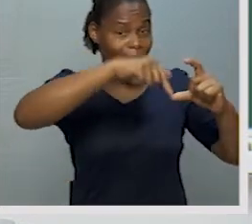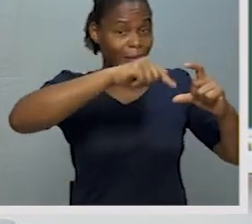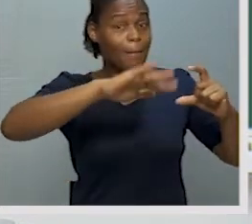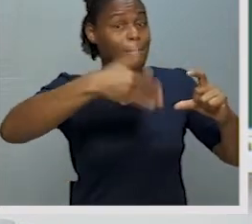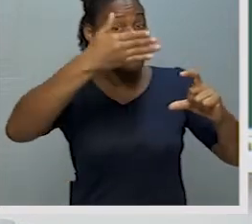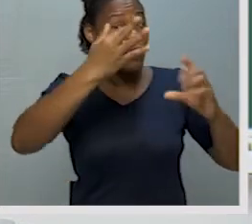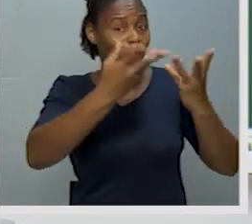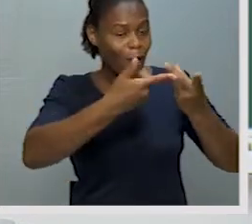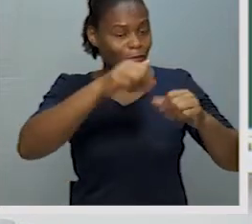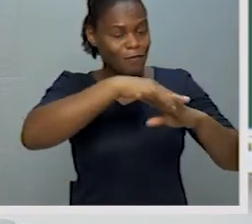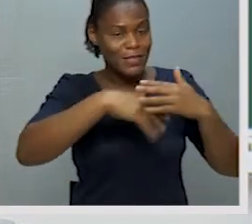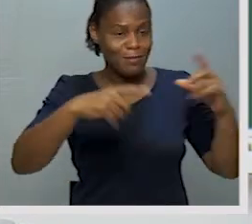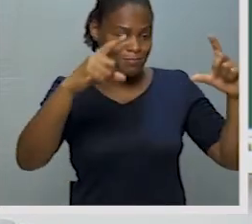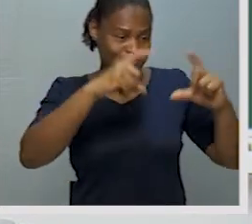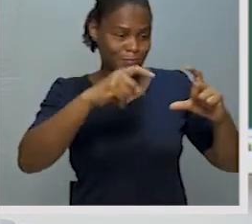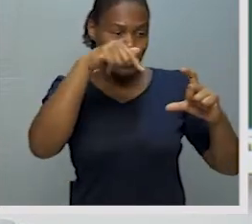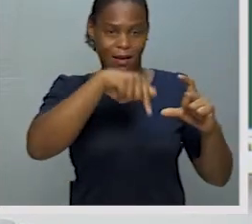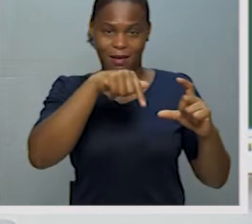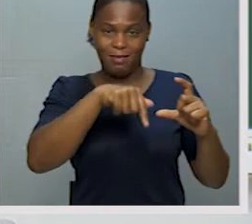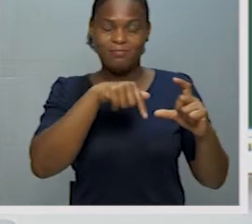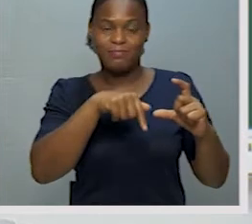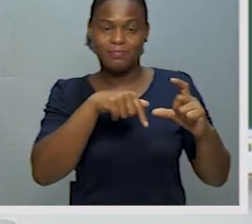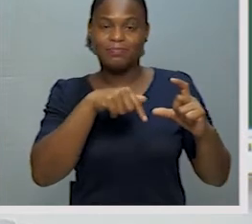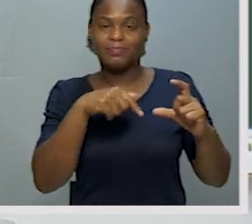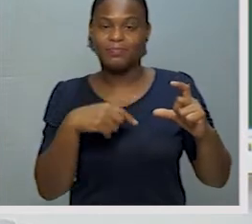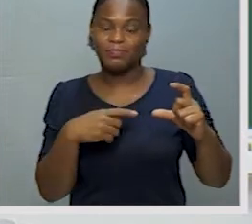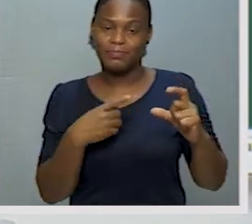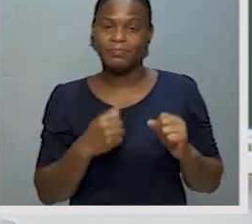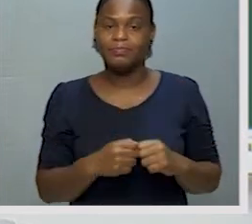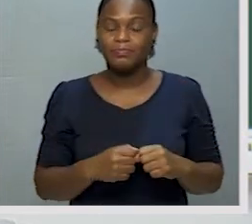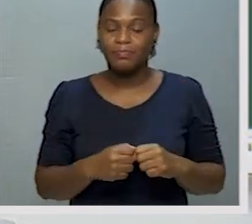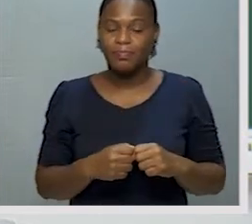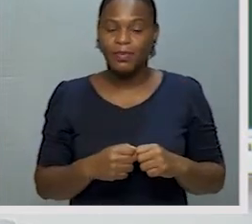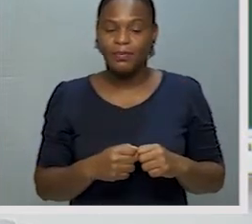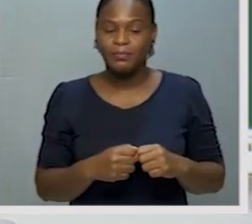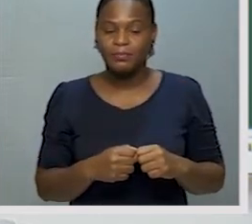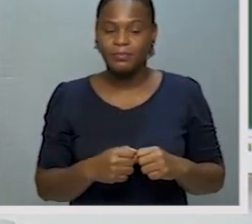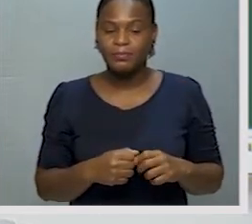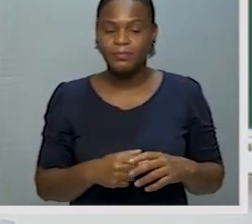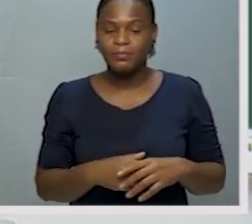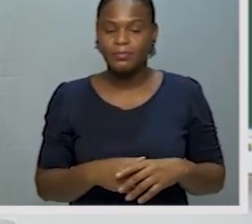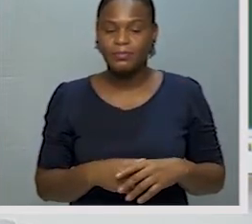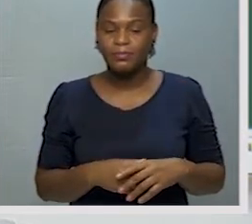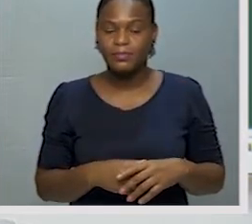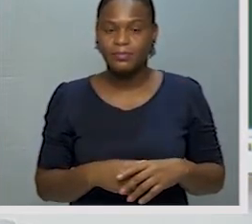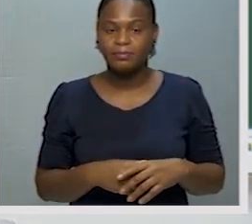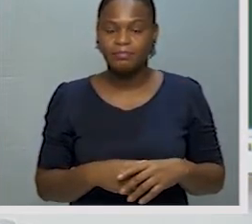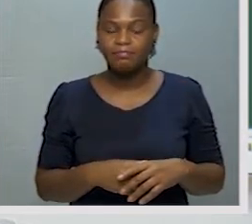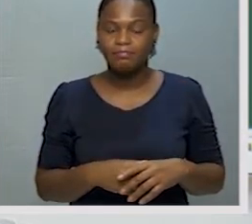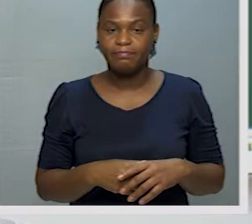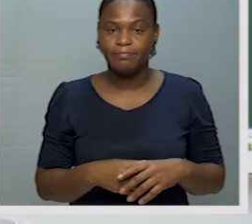Nós devemos fazer em primeiro lugar o que está dentro do parênteses. Então, no parênteses,